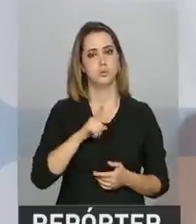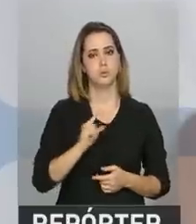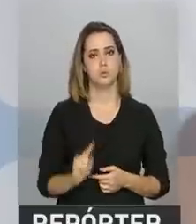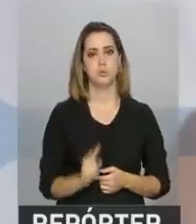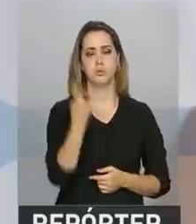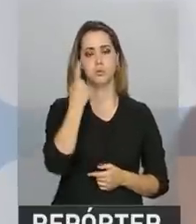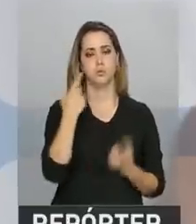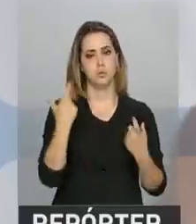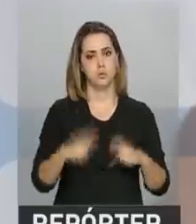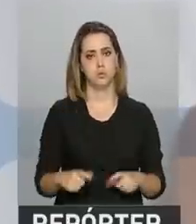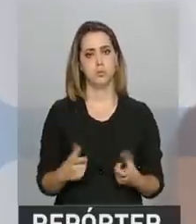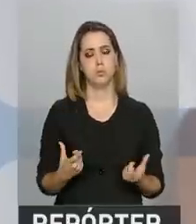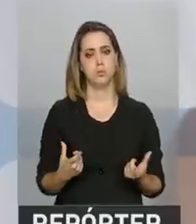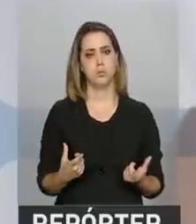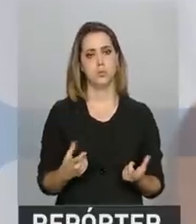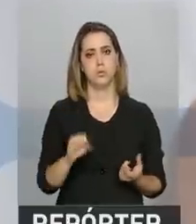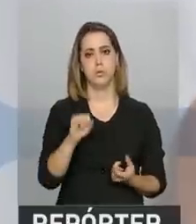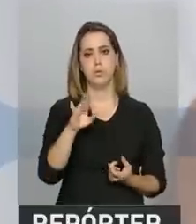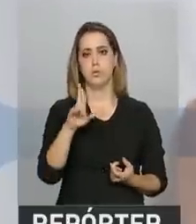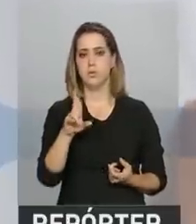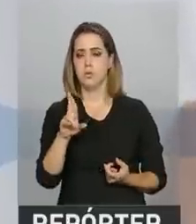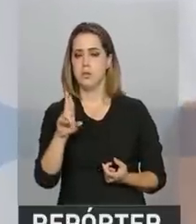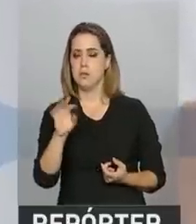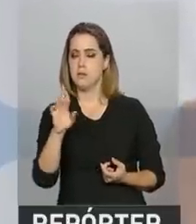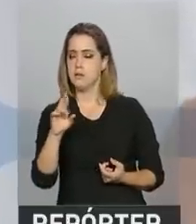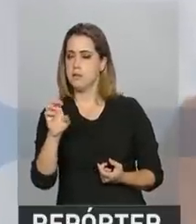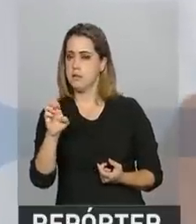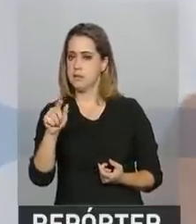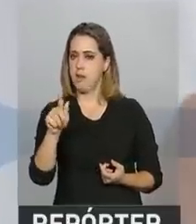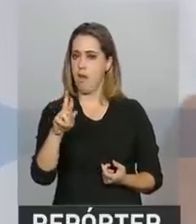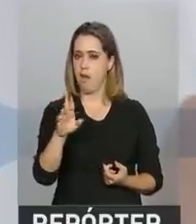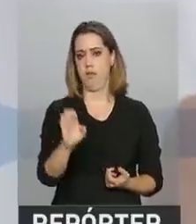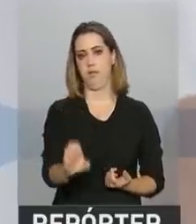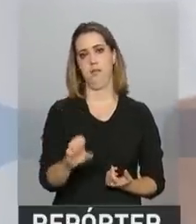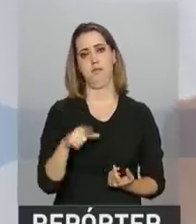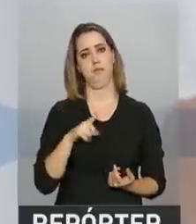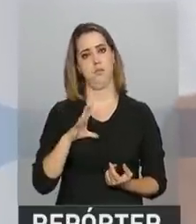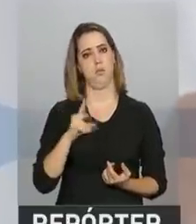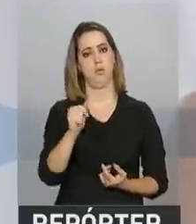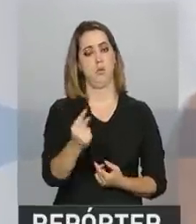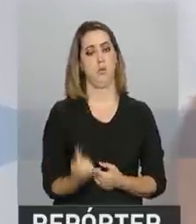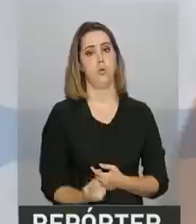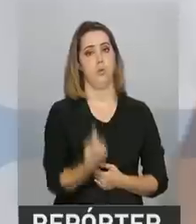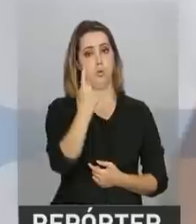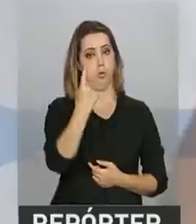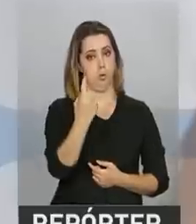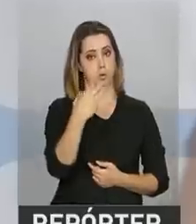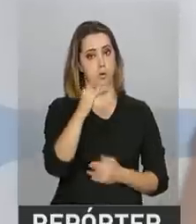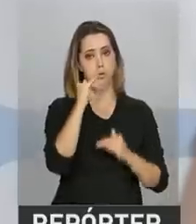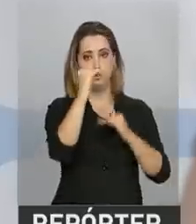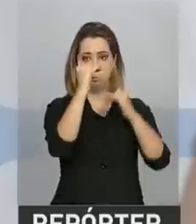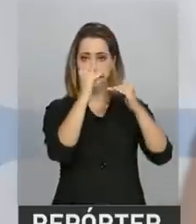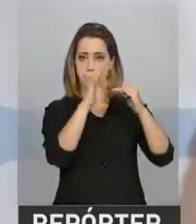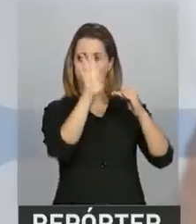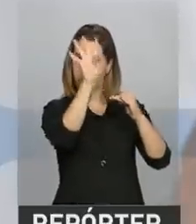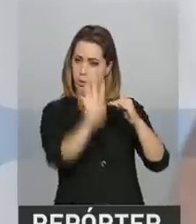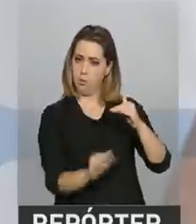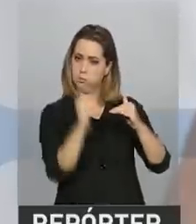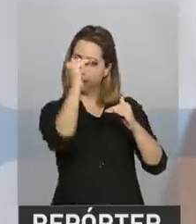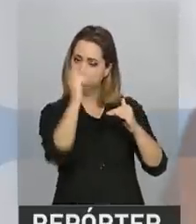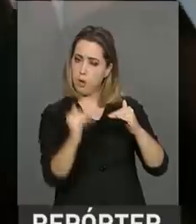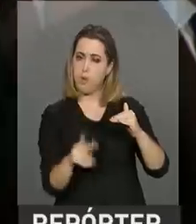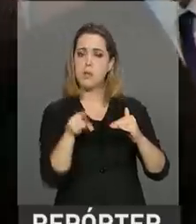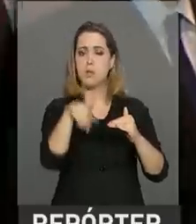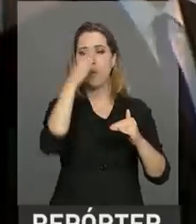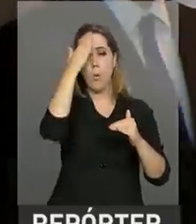fila única do SISREG. E essa fila única, nesta fila única, nós informaremos ao cidadão o seu lugar